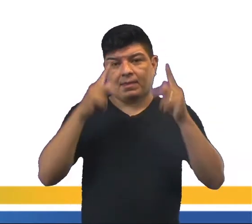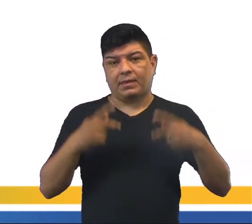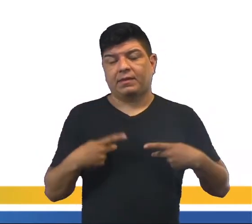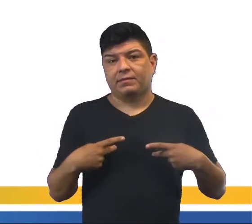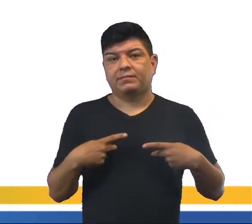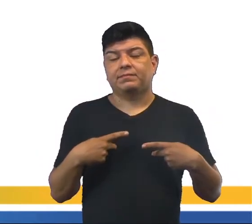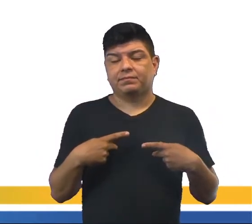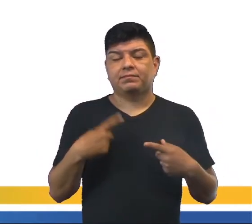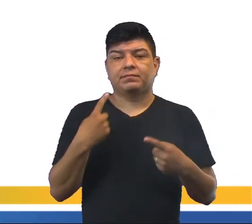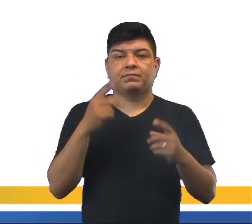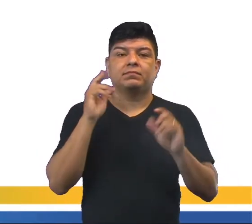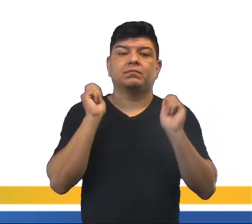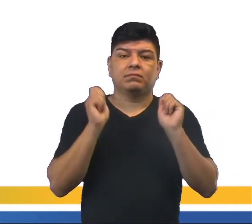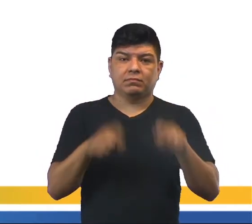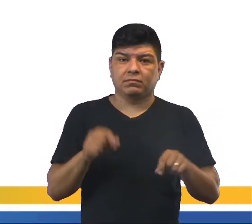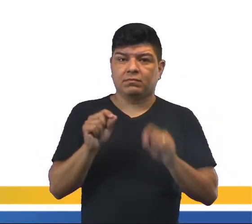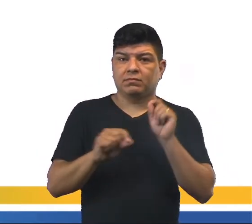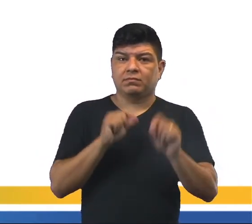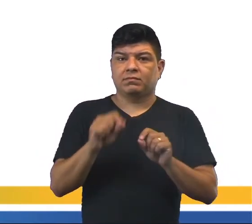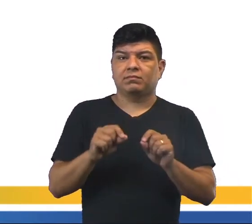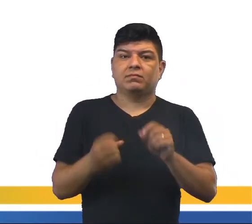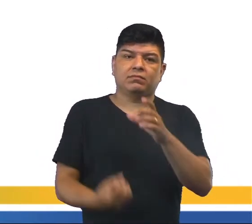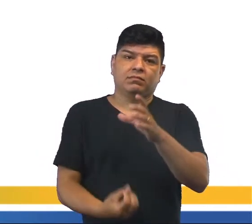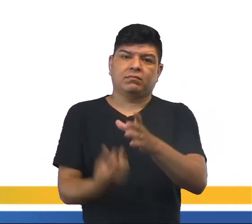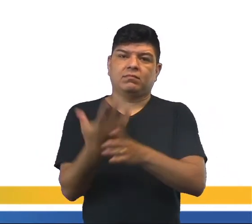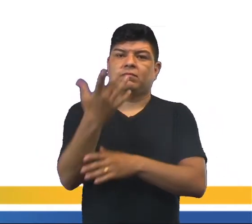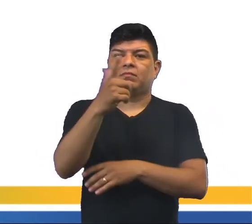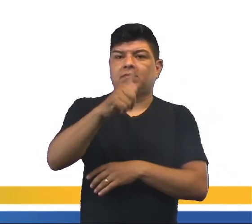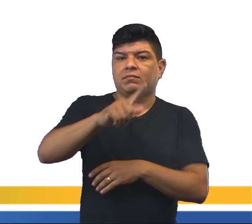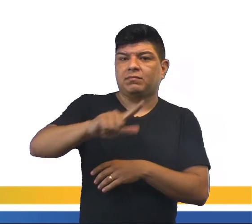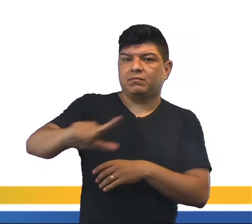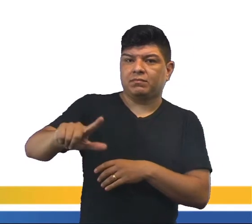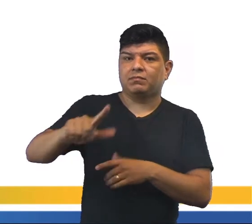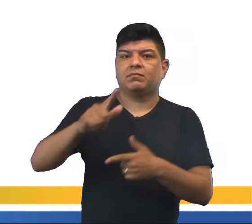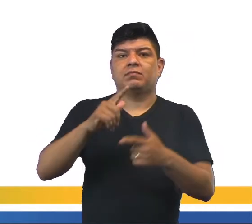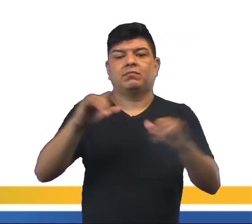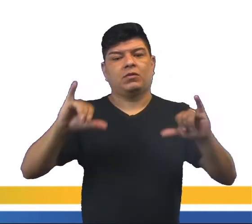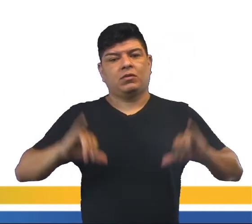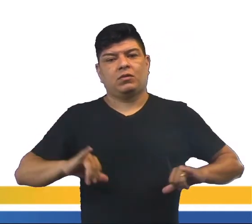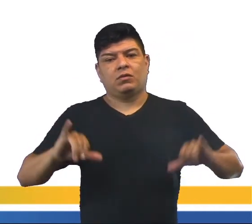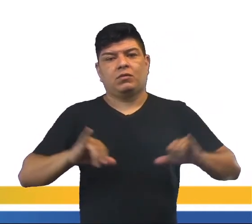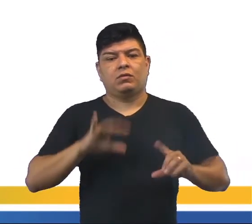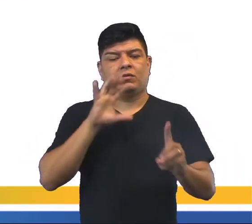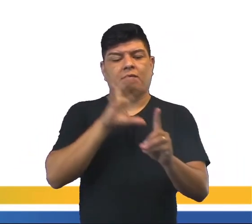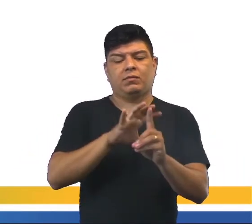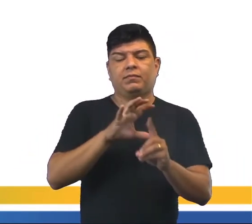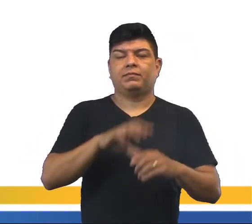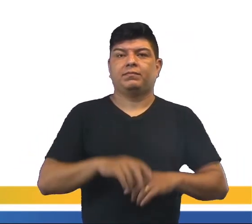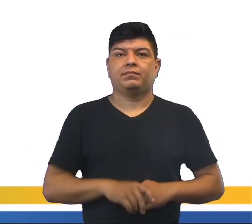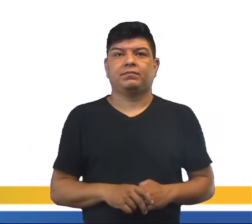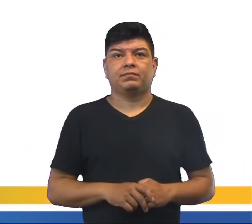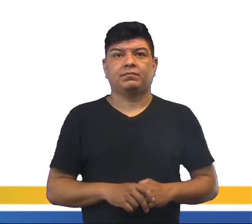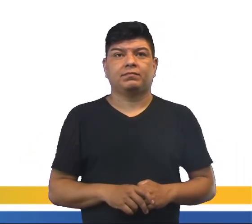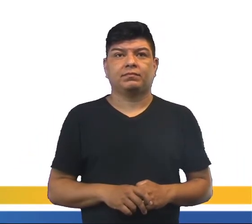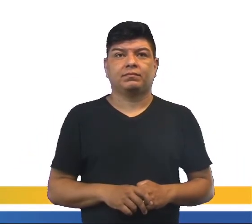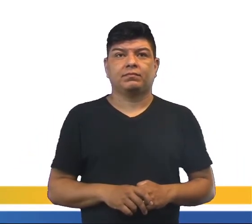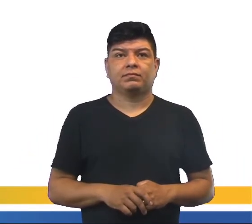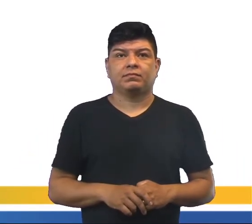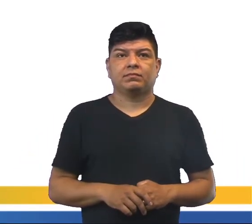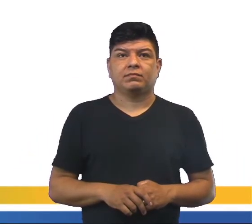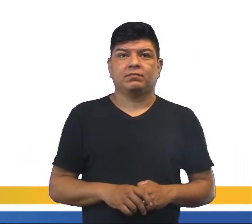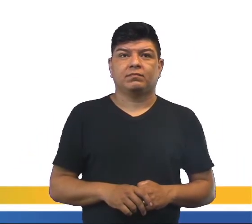o ser humano tem a capacidade de se recriar conforme sofre diversas influências.